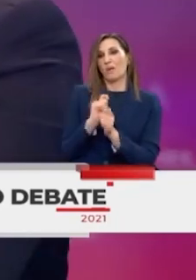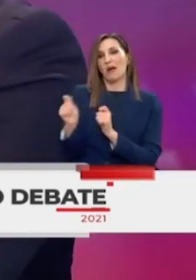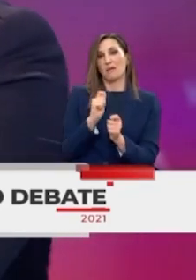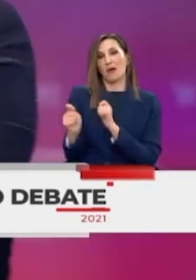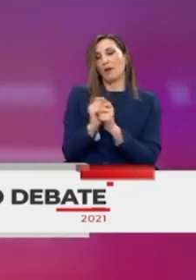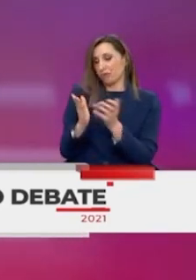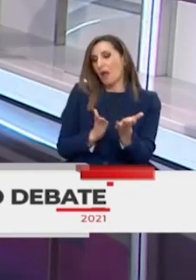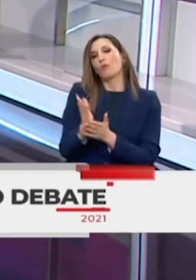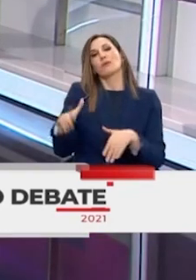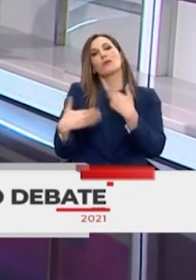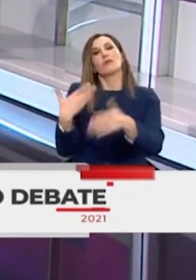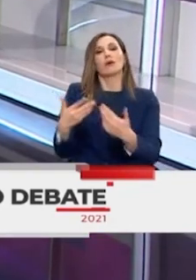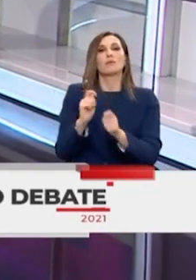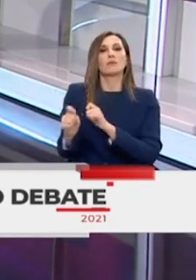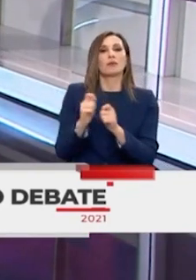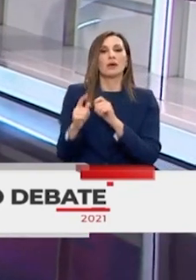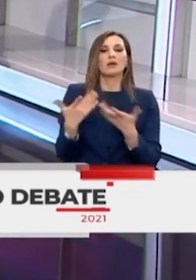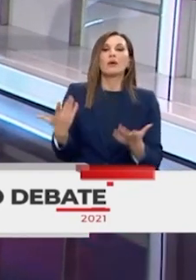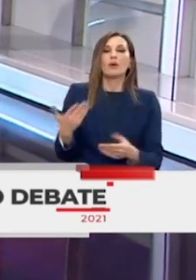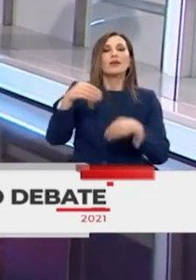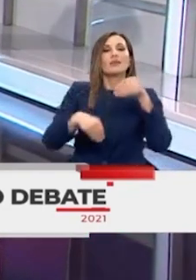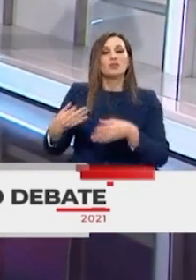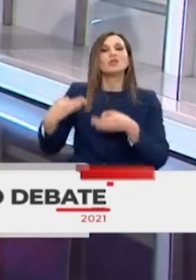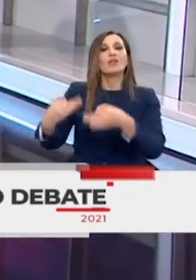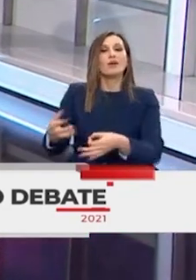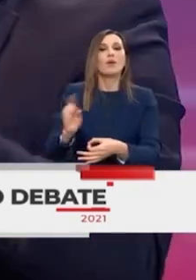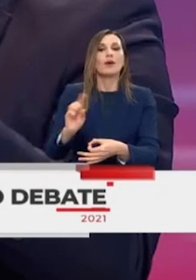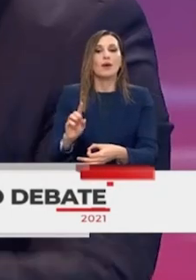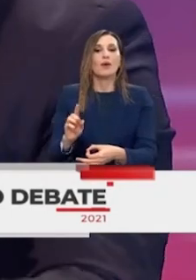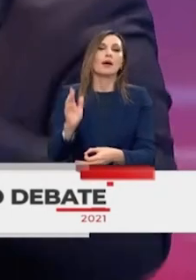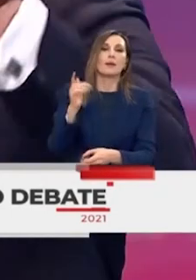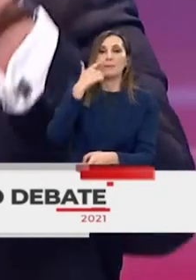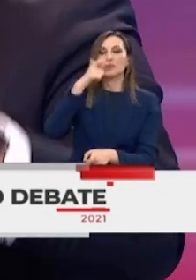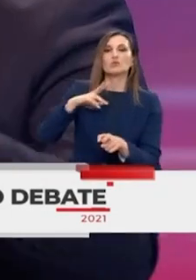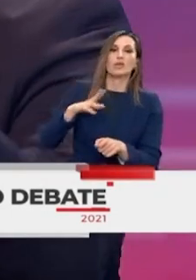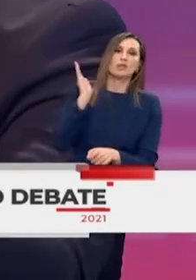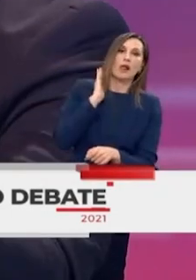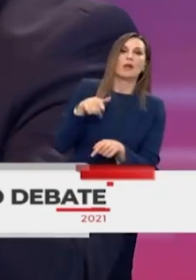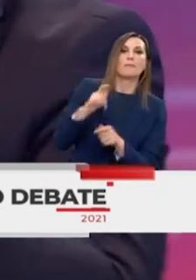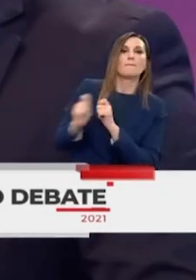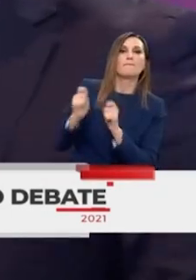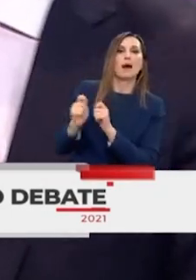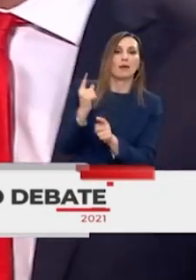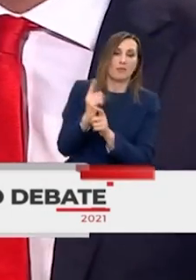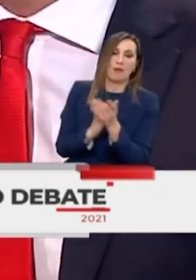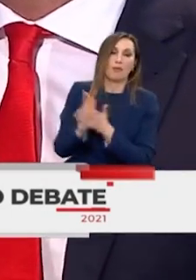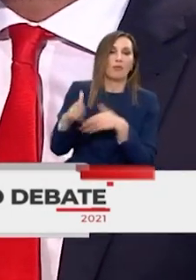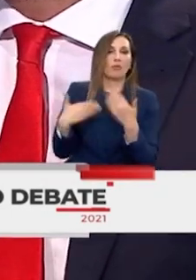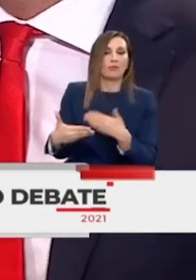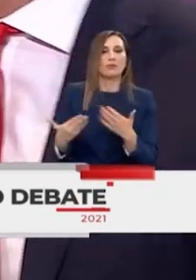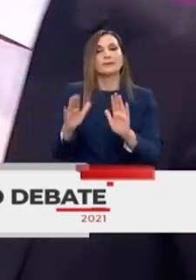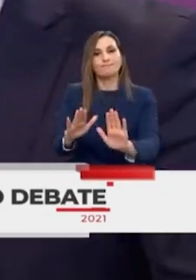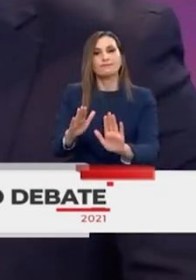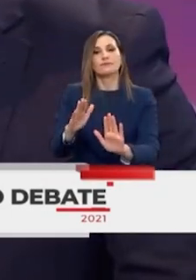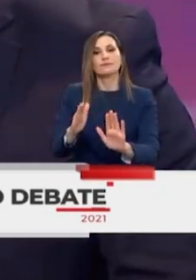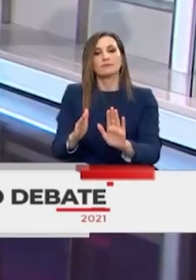existem. Continuem a... André, adiar eleições ou não. Paguem. É isto para que servem? Servem para pagar? André, este é o momento mais